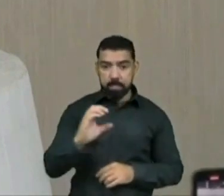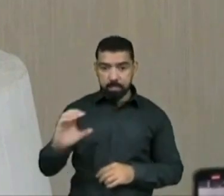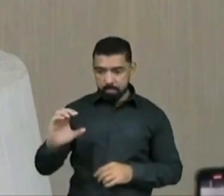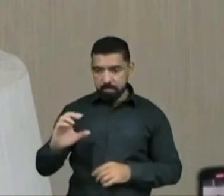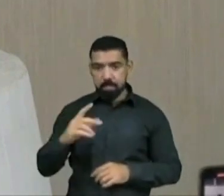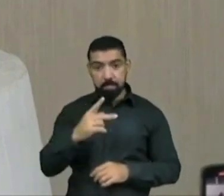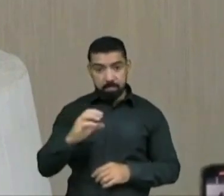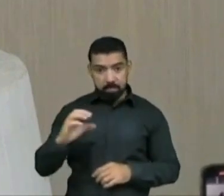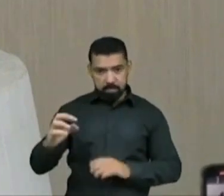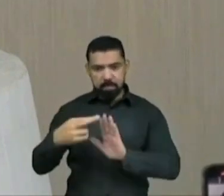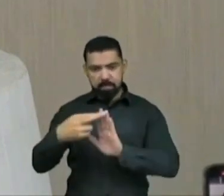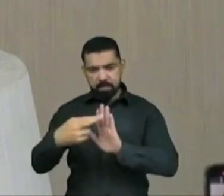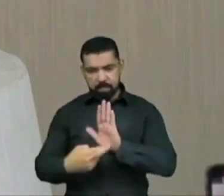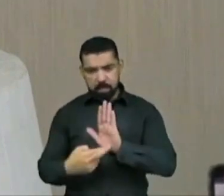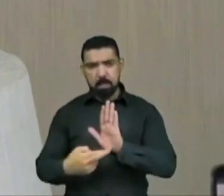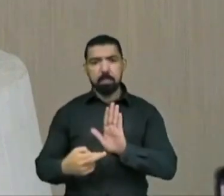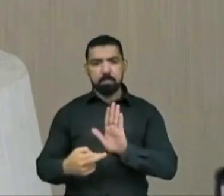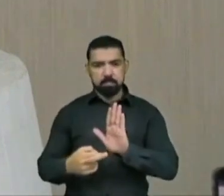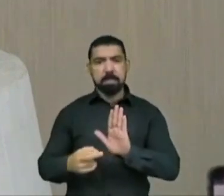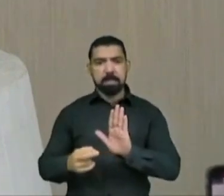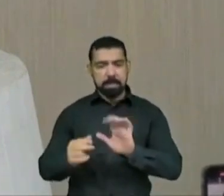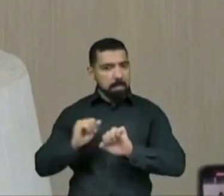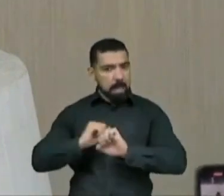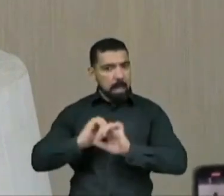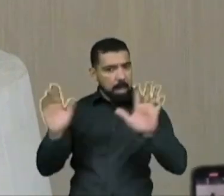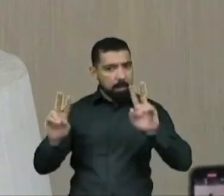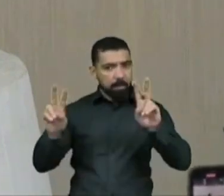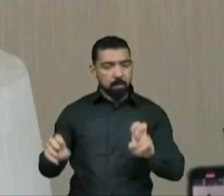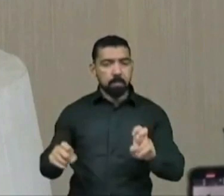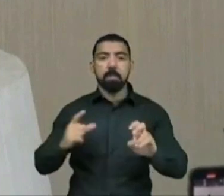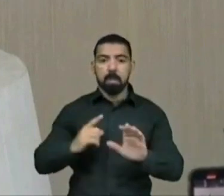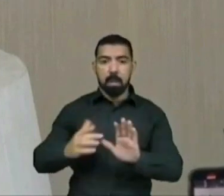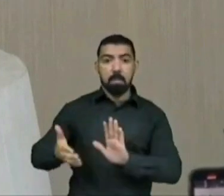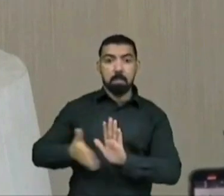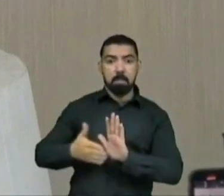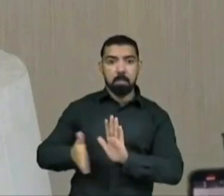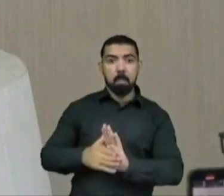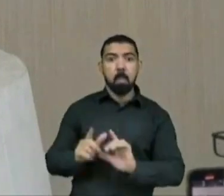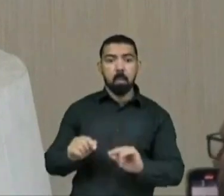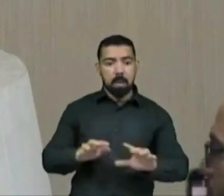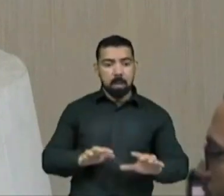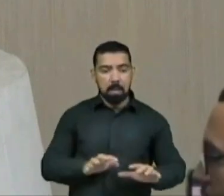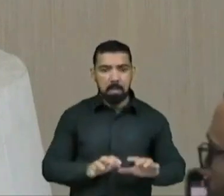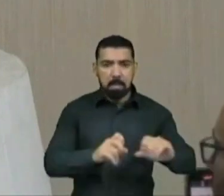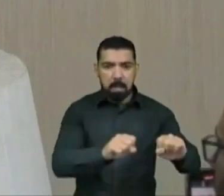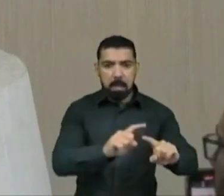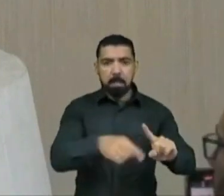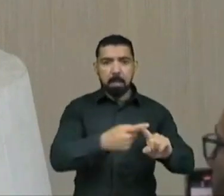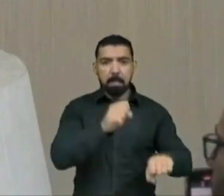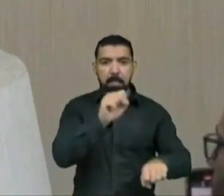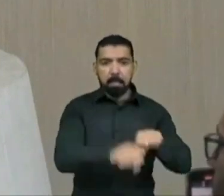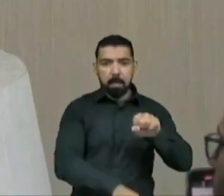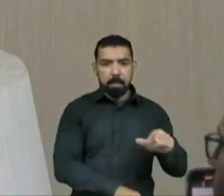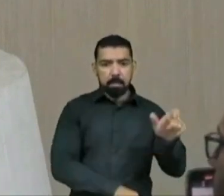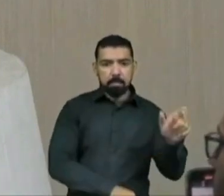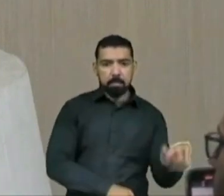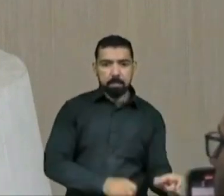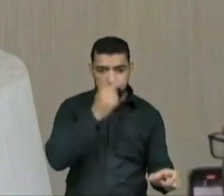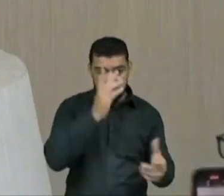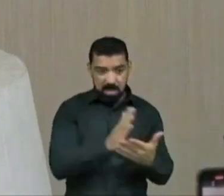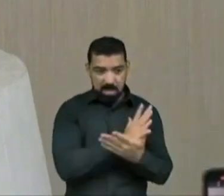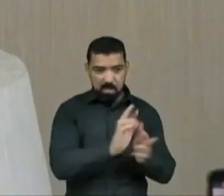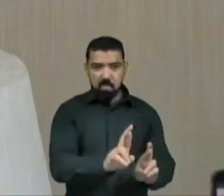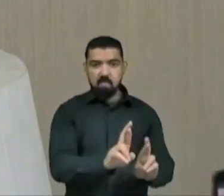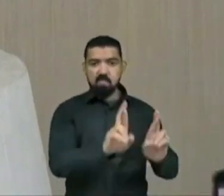relatório amplo de investigação, onde havia um plano para sequestro e assassinato de algumas autoridades,